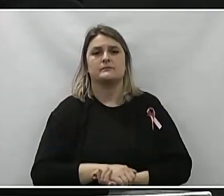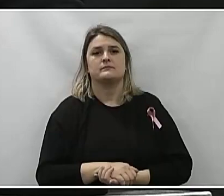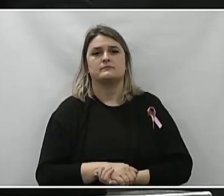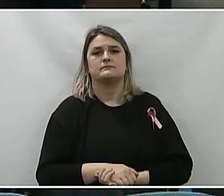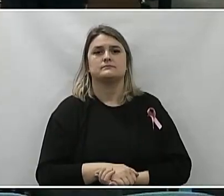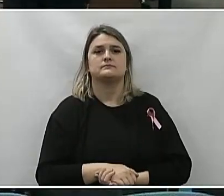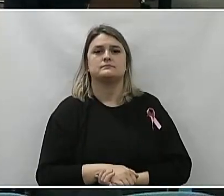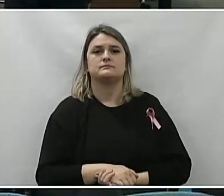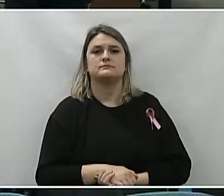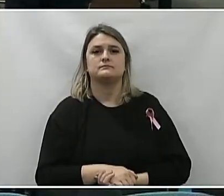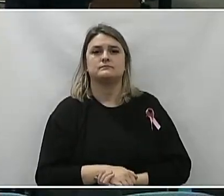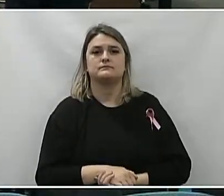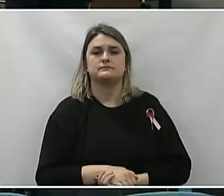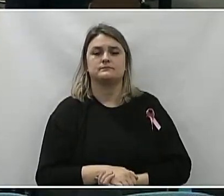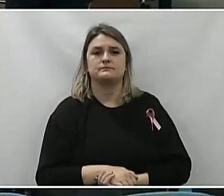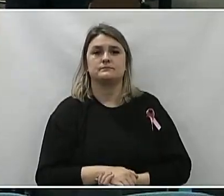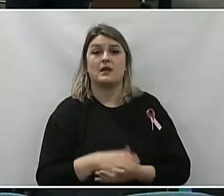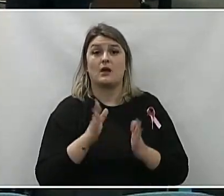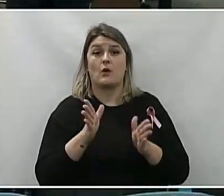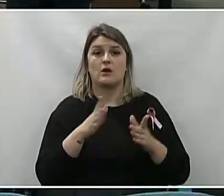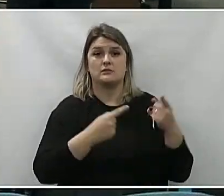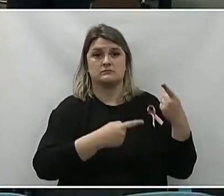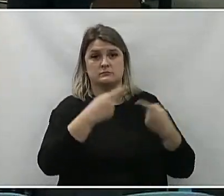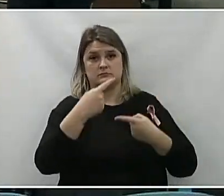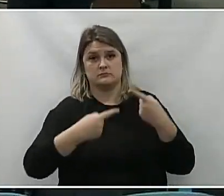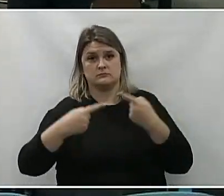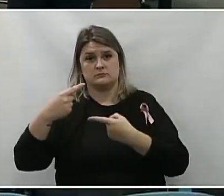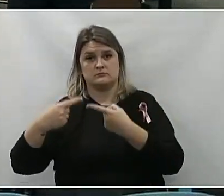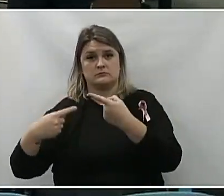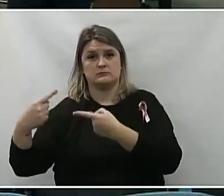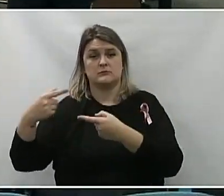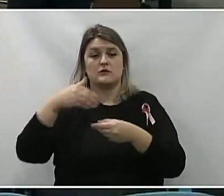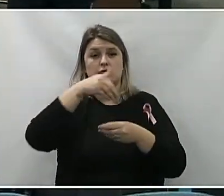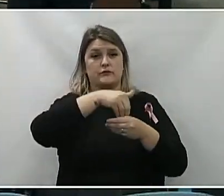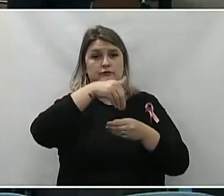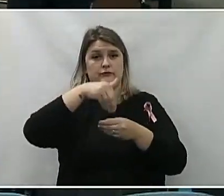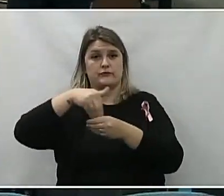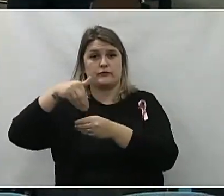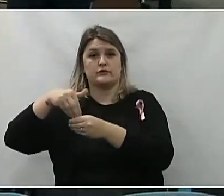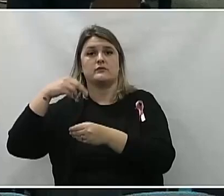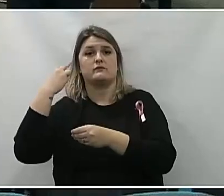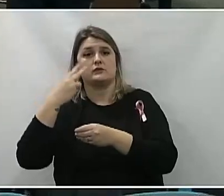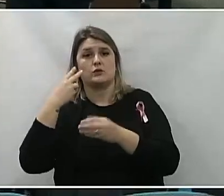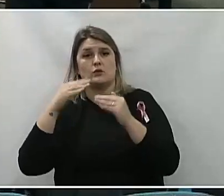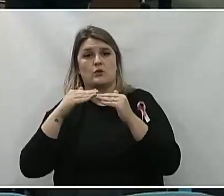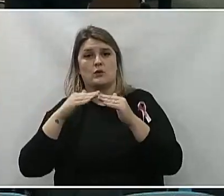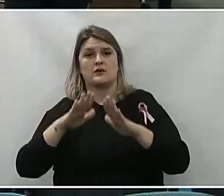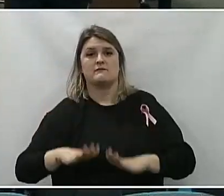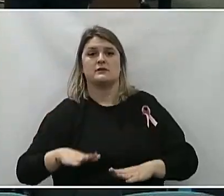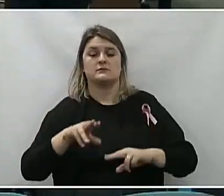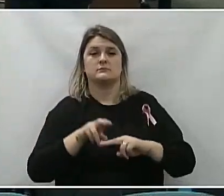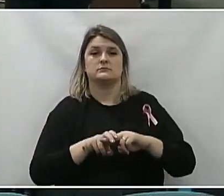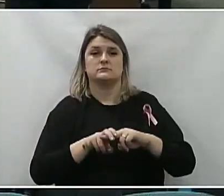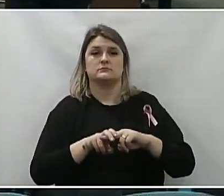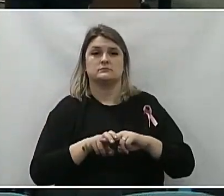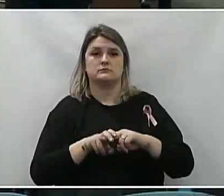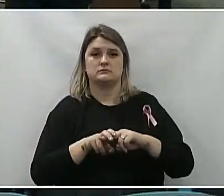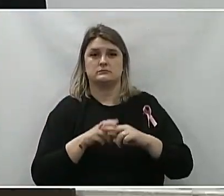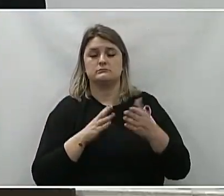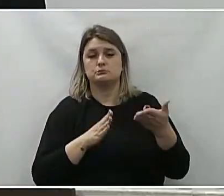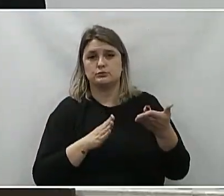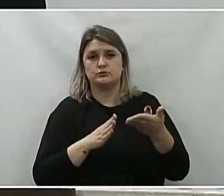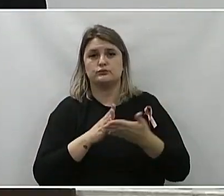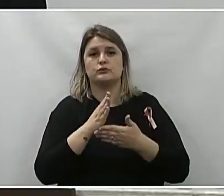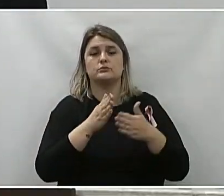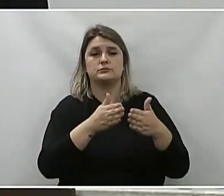boa noite em discussão em votação senhores vereadores que aprovam permaneçam Como estão